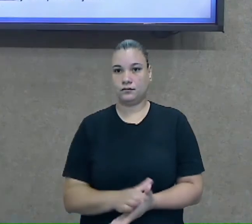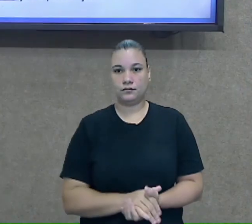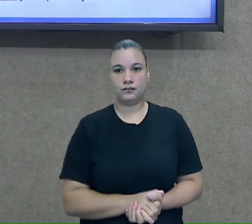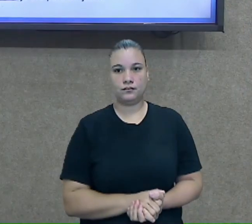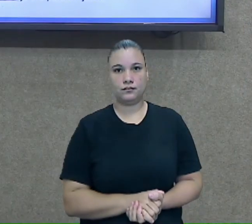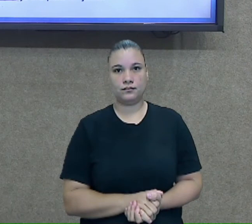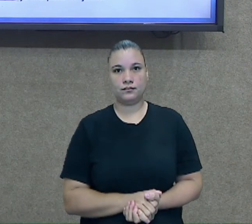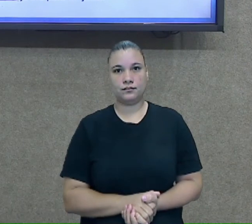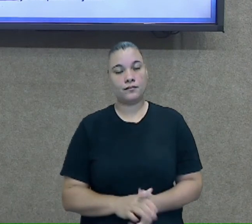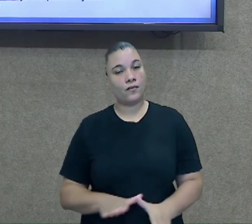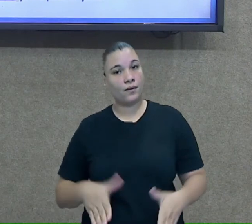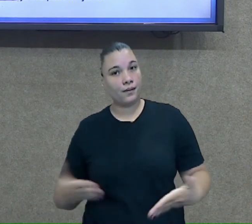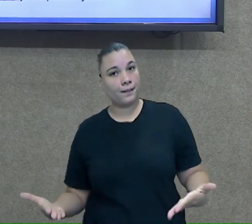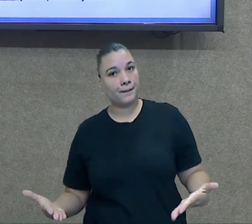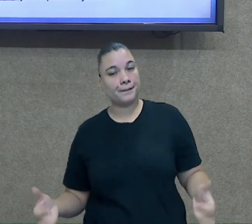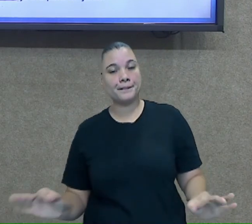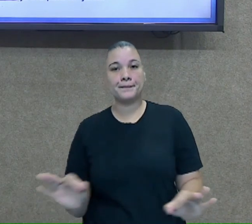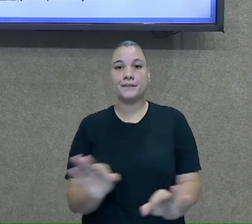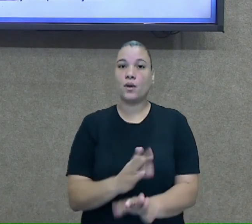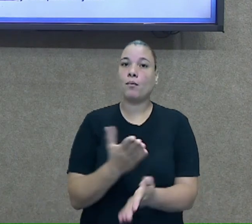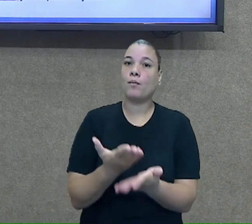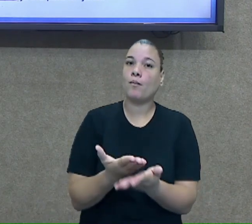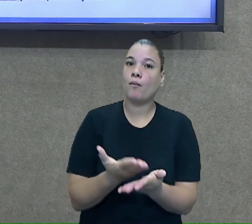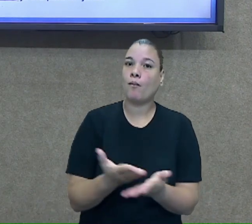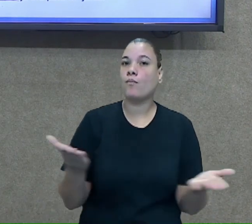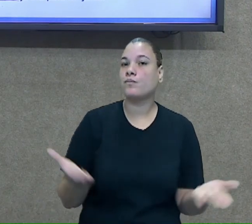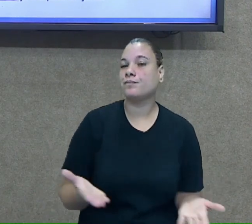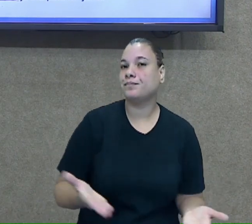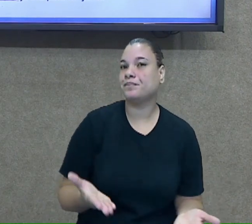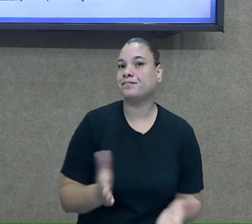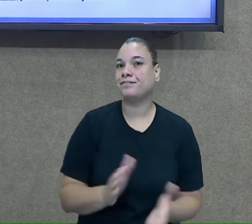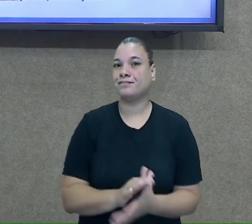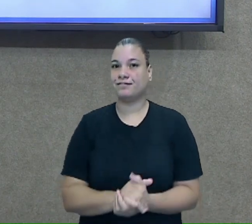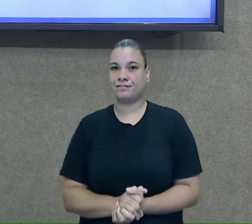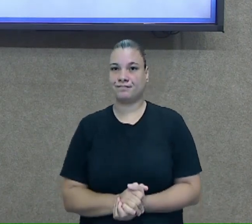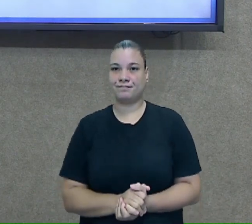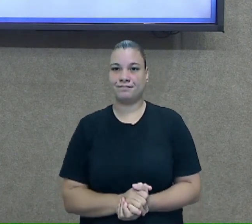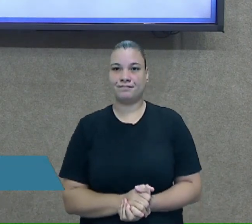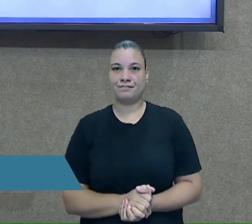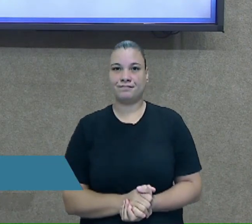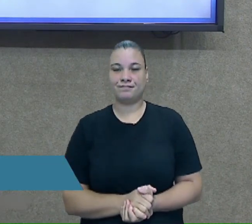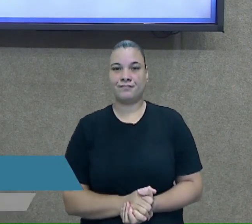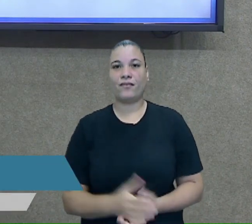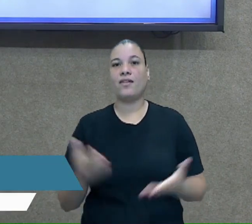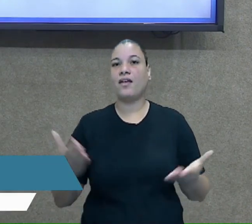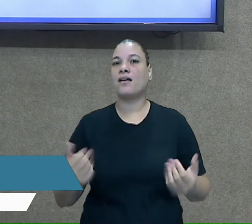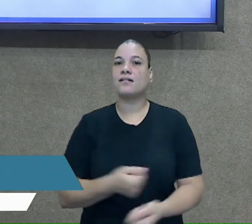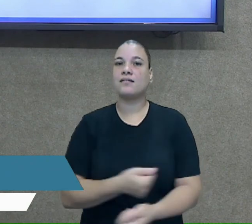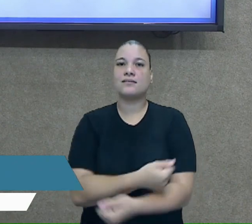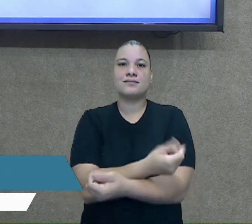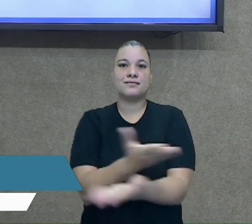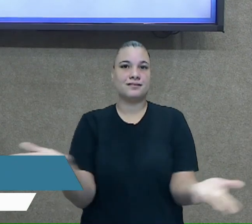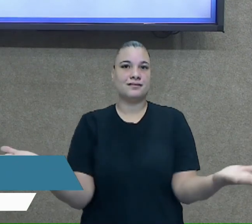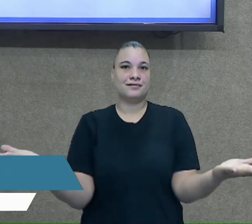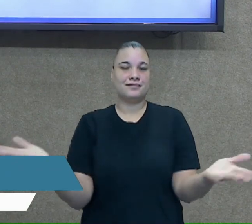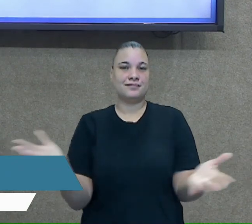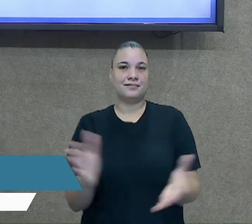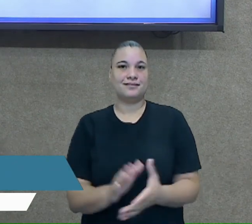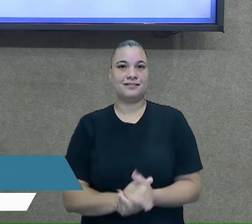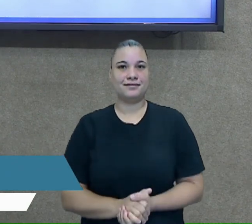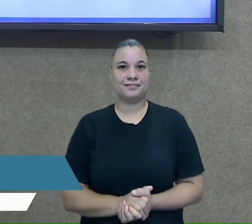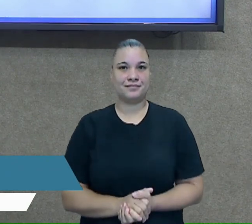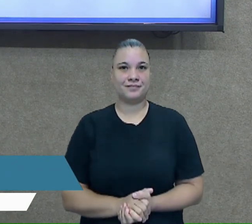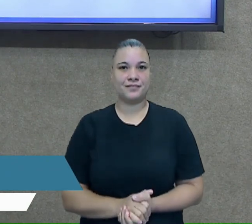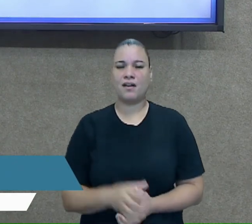E aí, finalizamos a nossa aula sobre classe gramatical. E agora é com vocês,